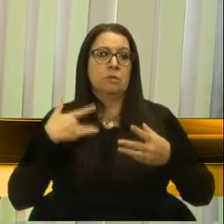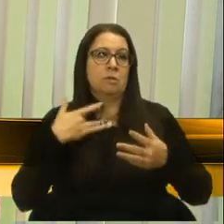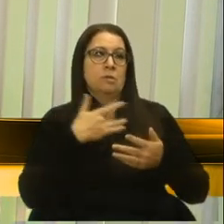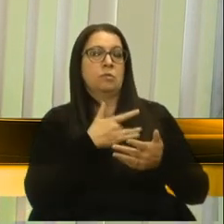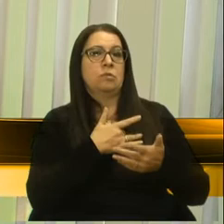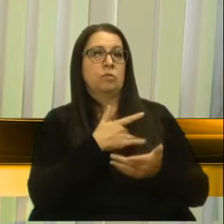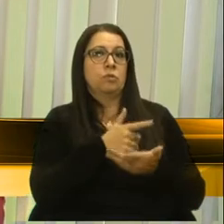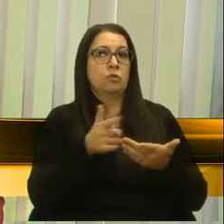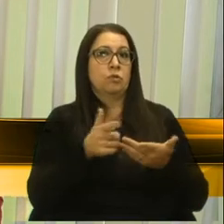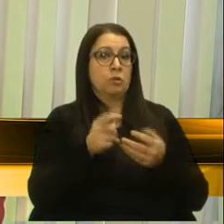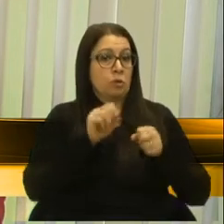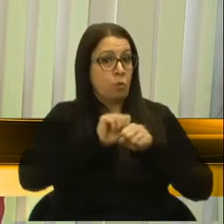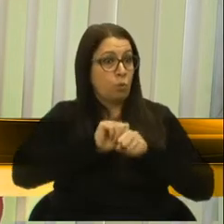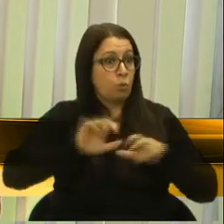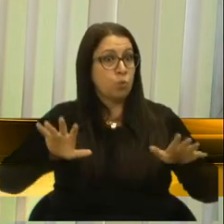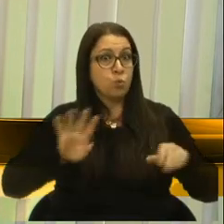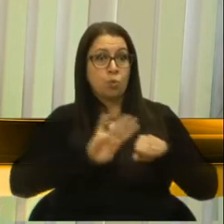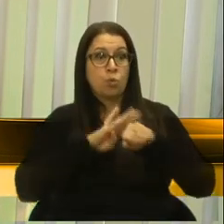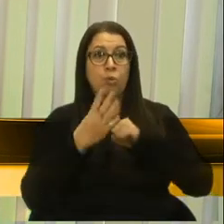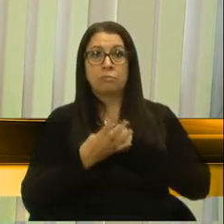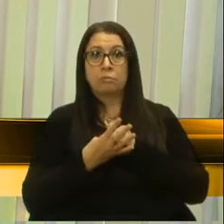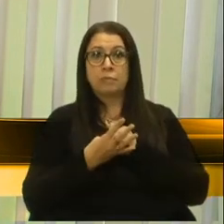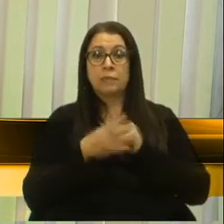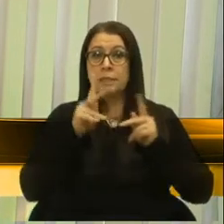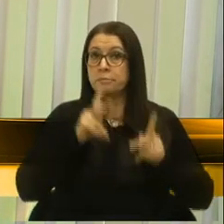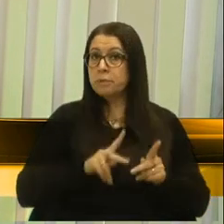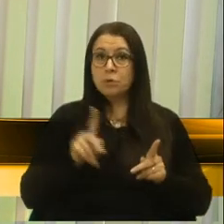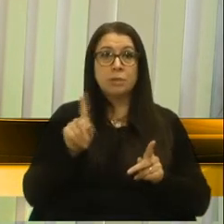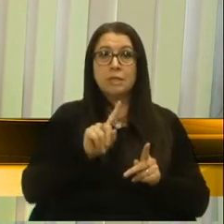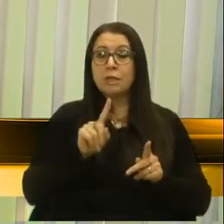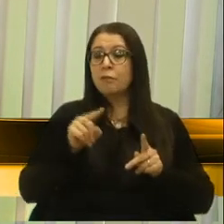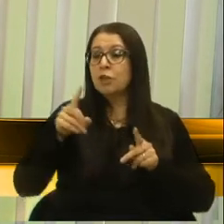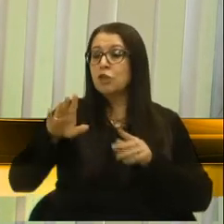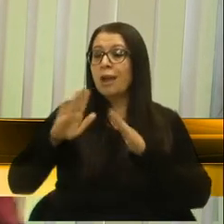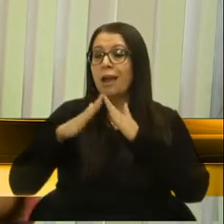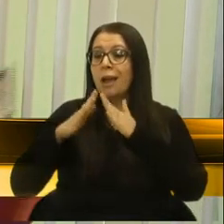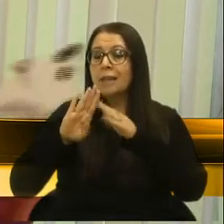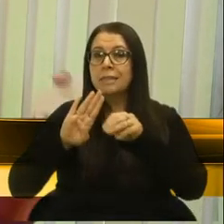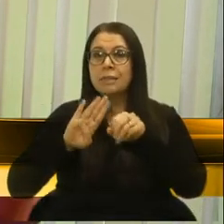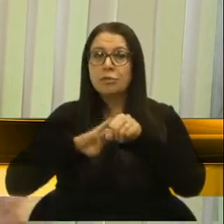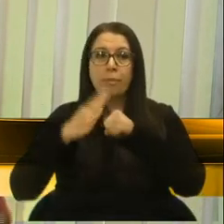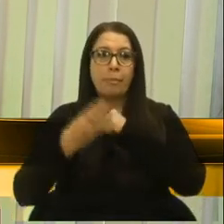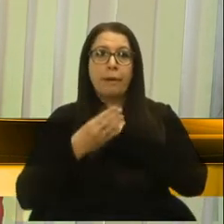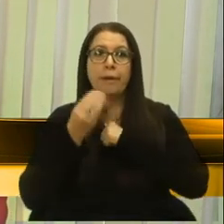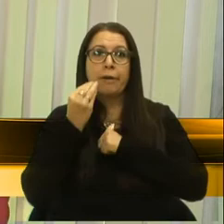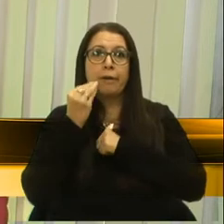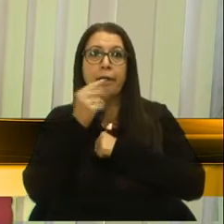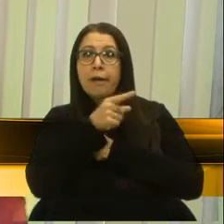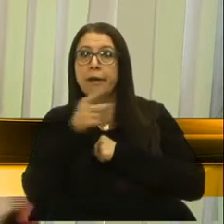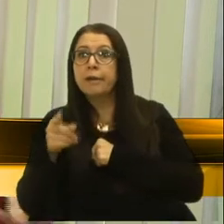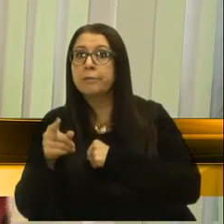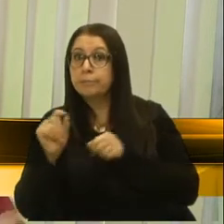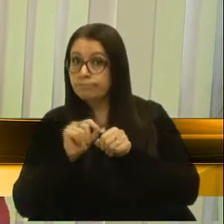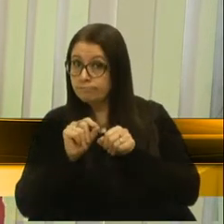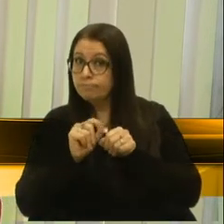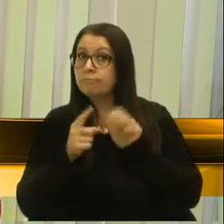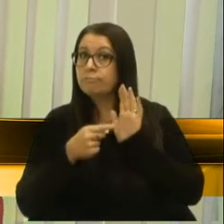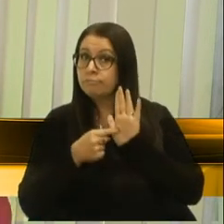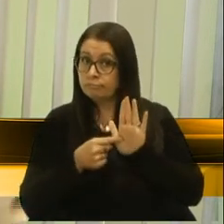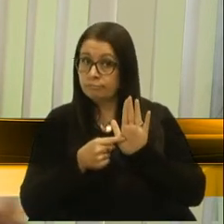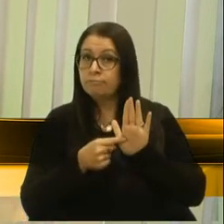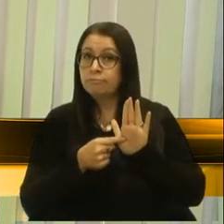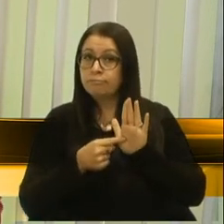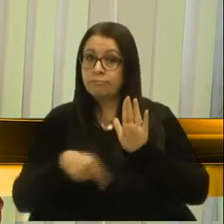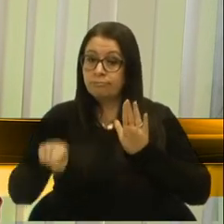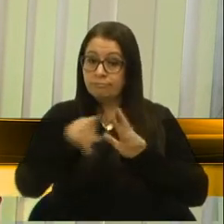está diante de um surto. E essas pessoas não moram só em Ana-Rec, como está sendo feito, né, aquela desinfectação